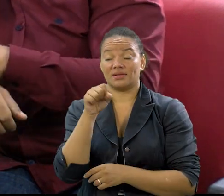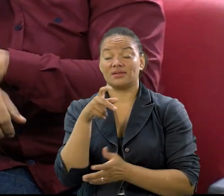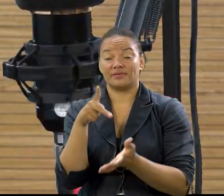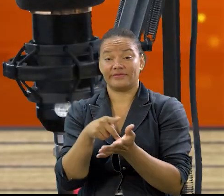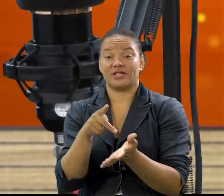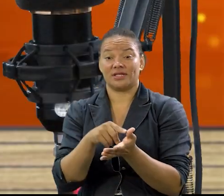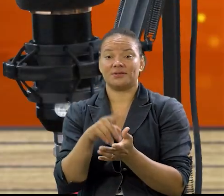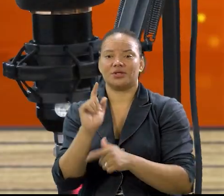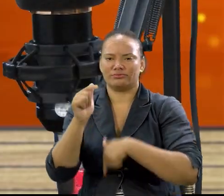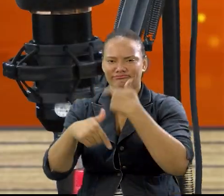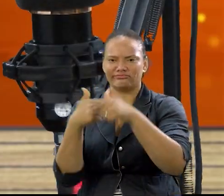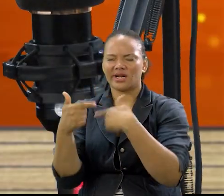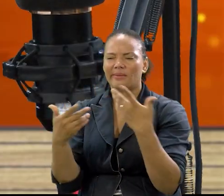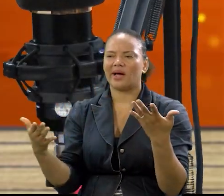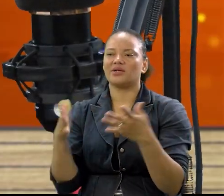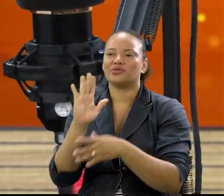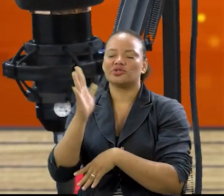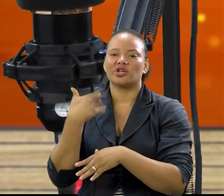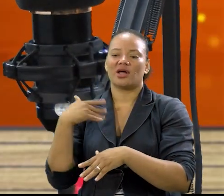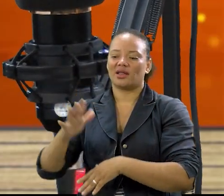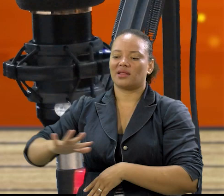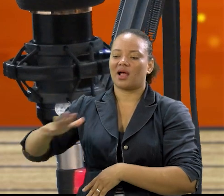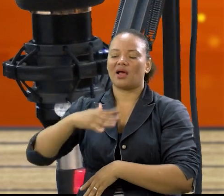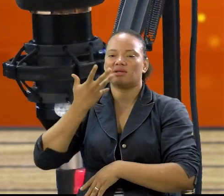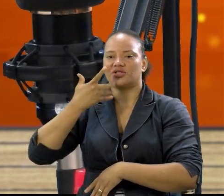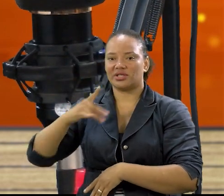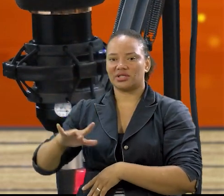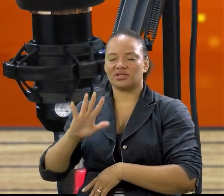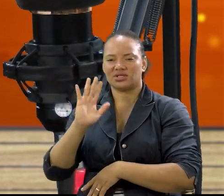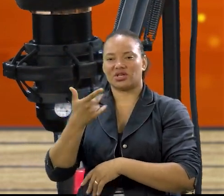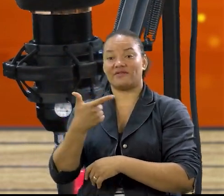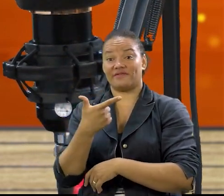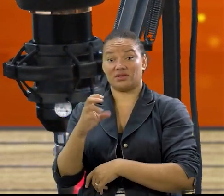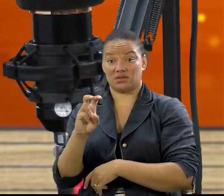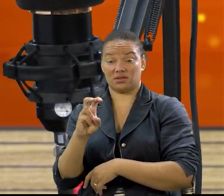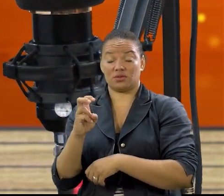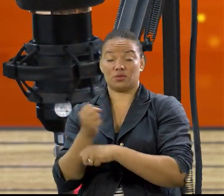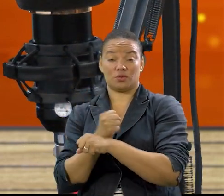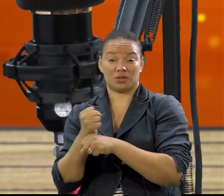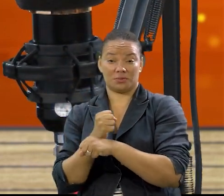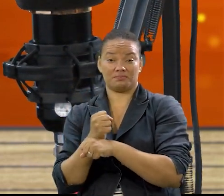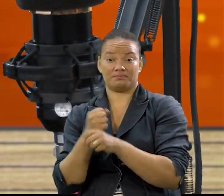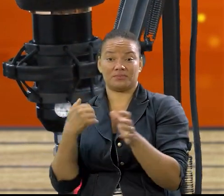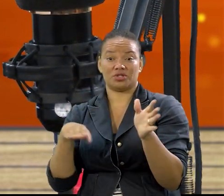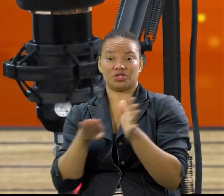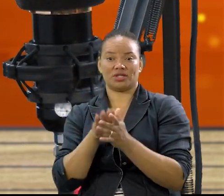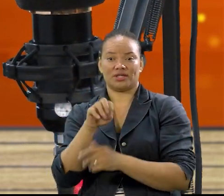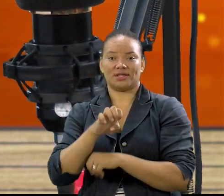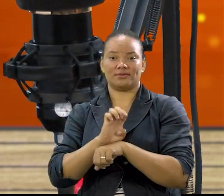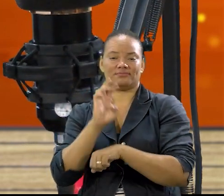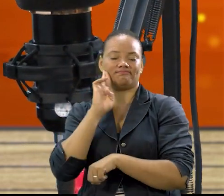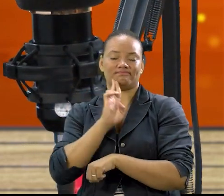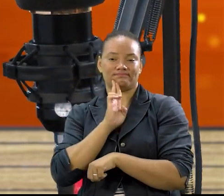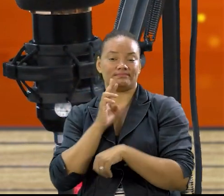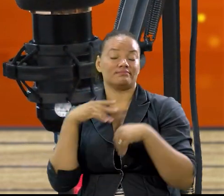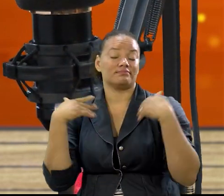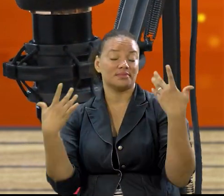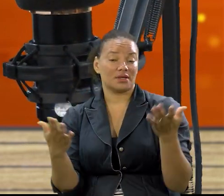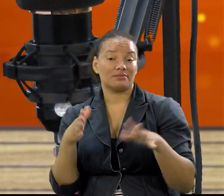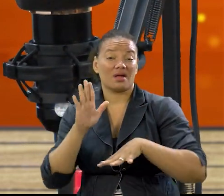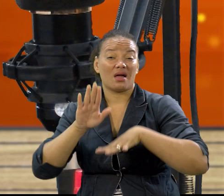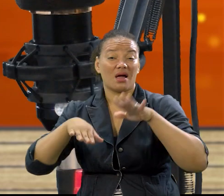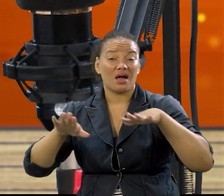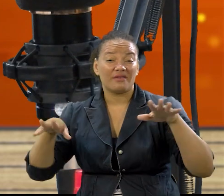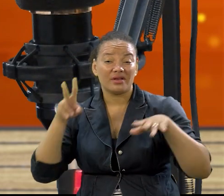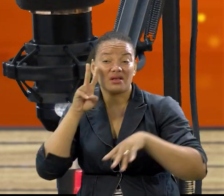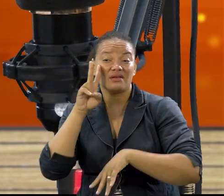eh eu trabalho com Pediatria há 25 anos né desde quando eu cheguei aqui em Rondônia né e assim